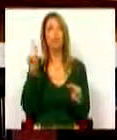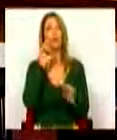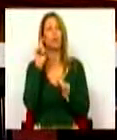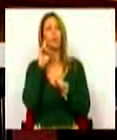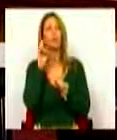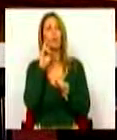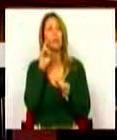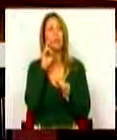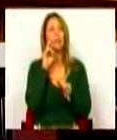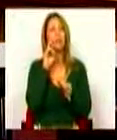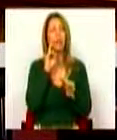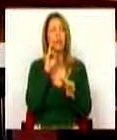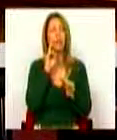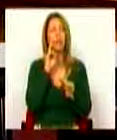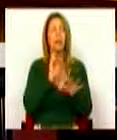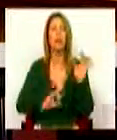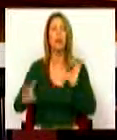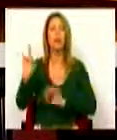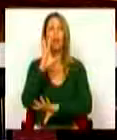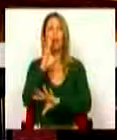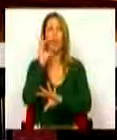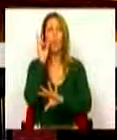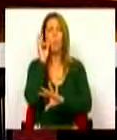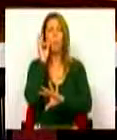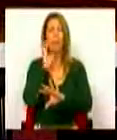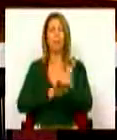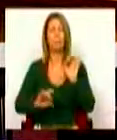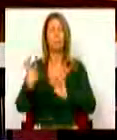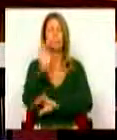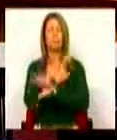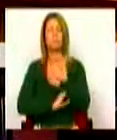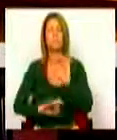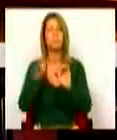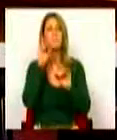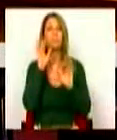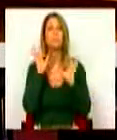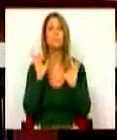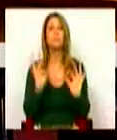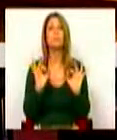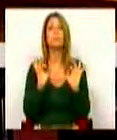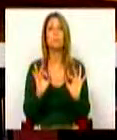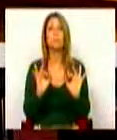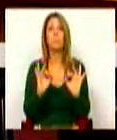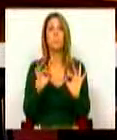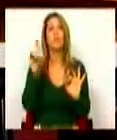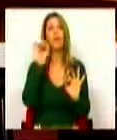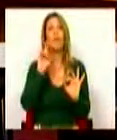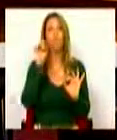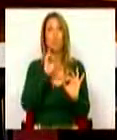segurança, a Europa como ator global e a preservação dos valores europeus